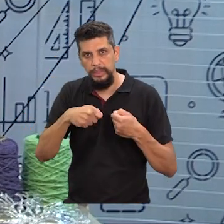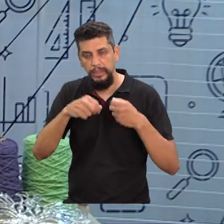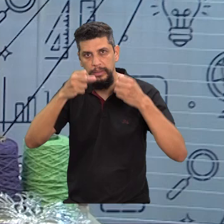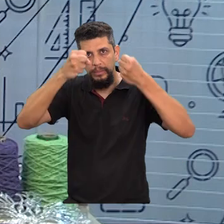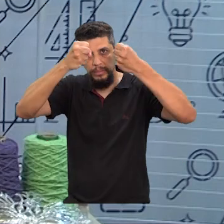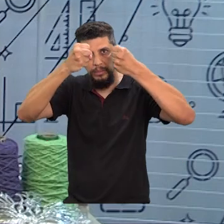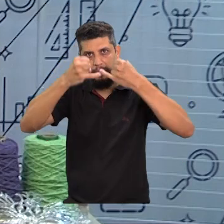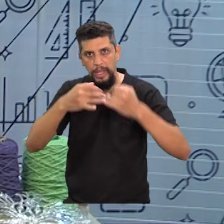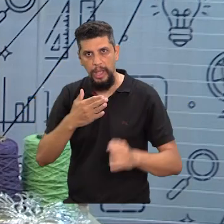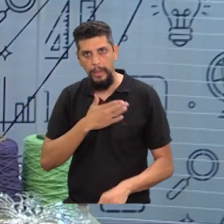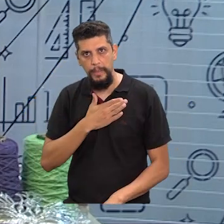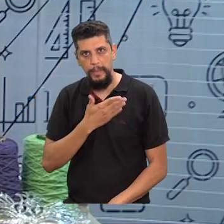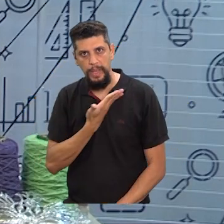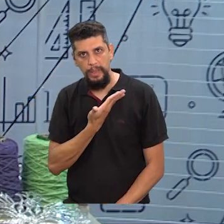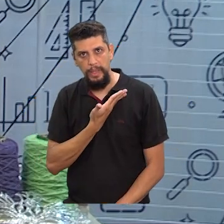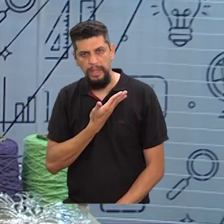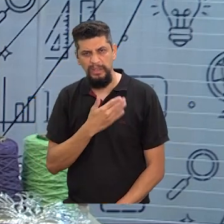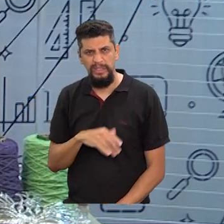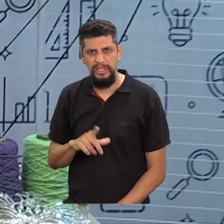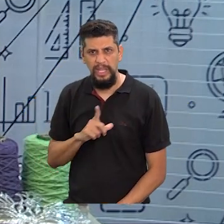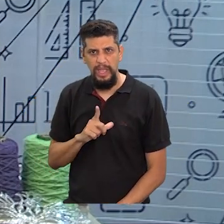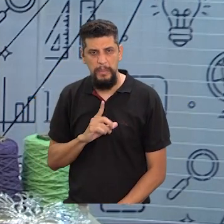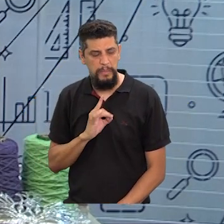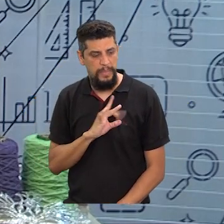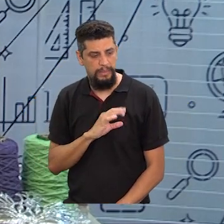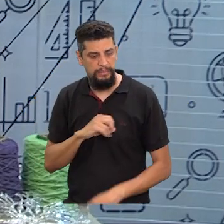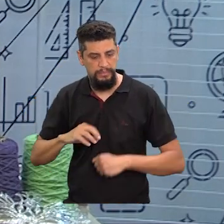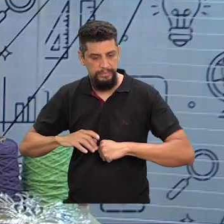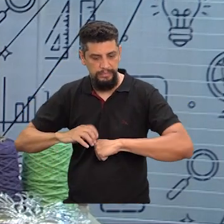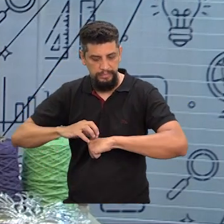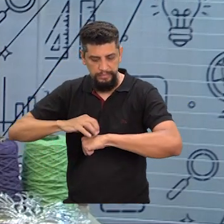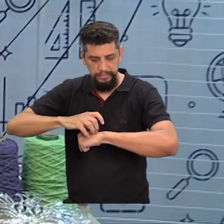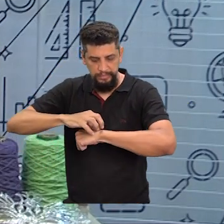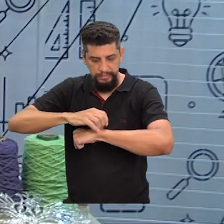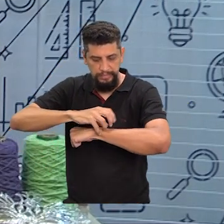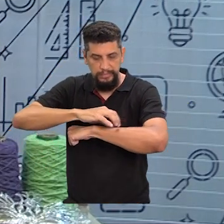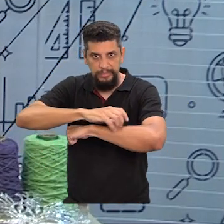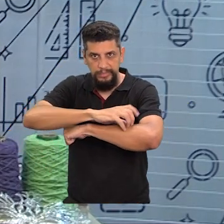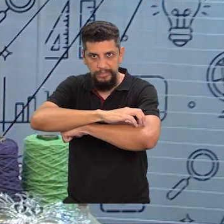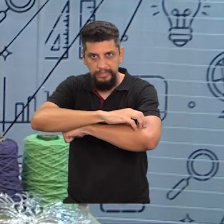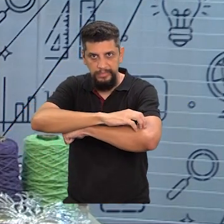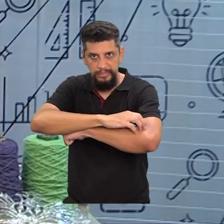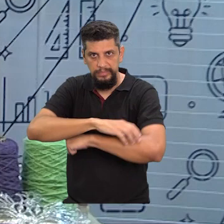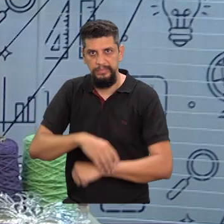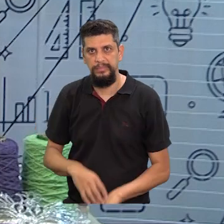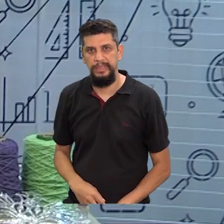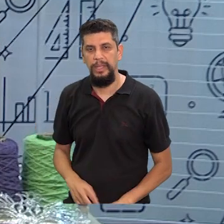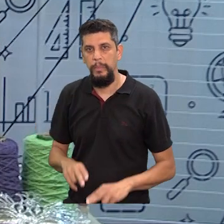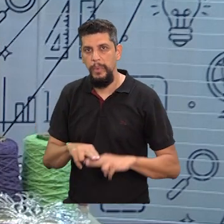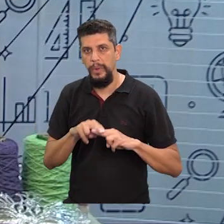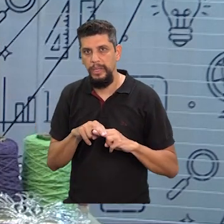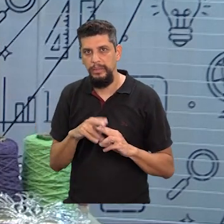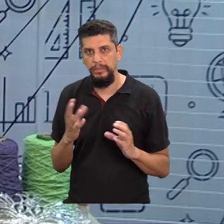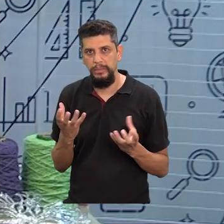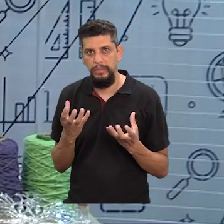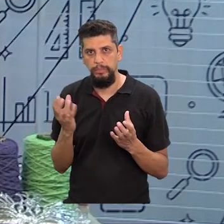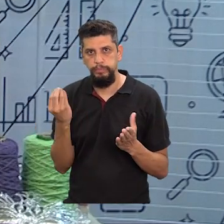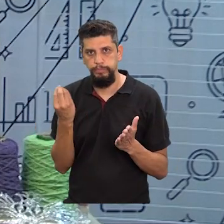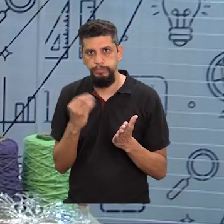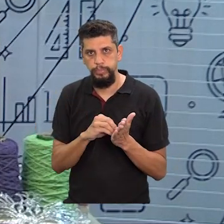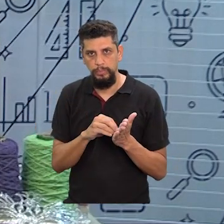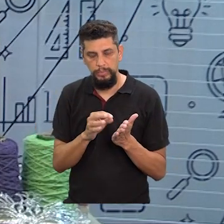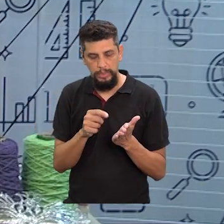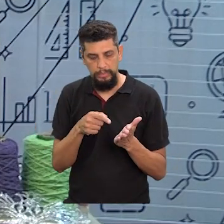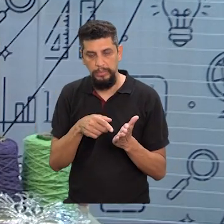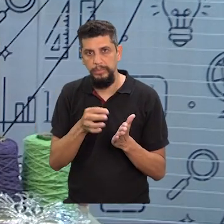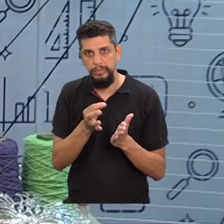explicar. Por exemplo, assim, tem uma amiga minha que ela morre de medo de aranha. Eu tenho certeza que se ela visse esse monteiro de aranha, que ela vai falar assim, nossa, eu não quero